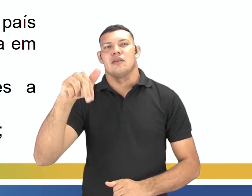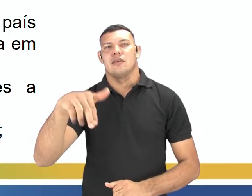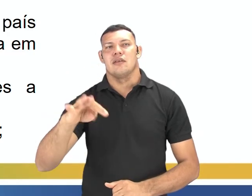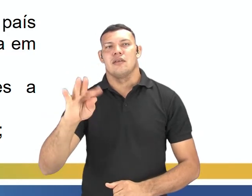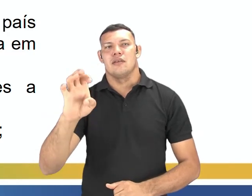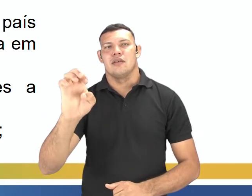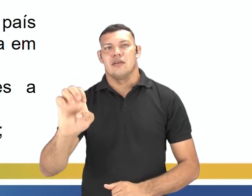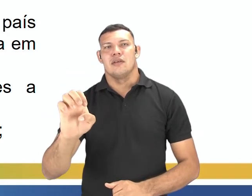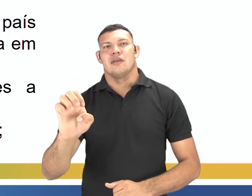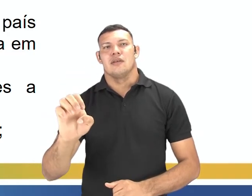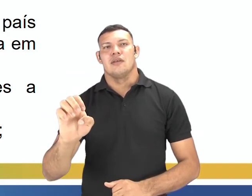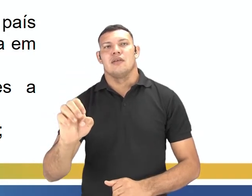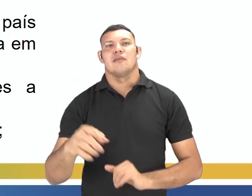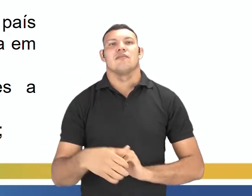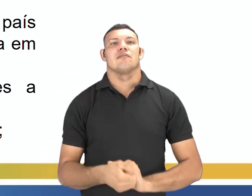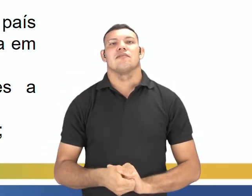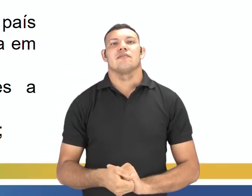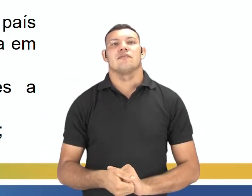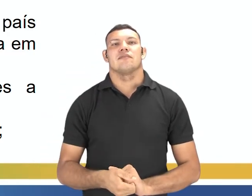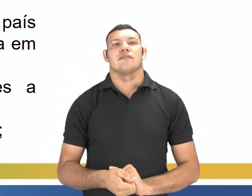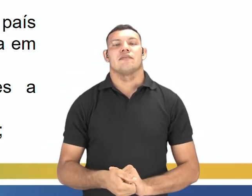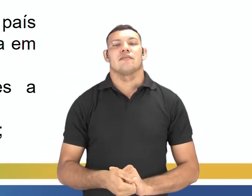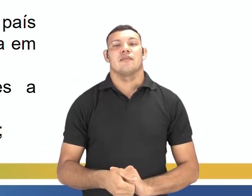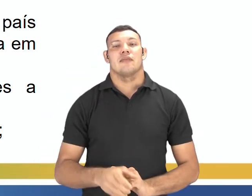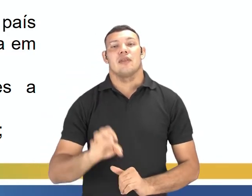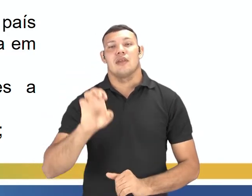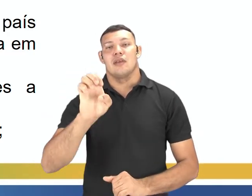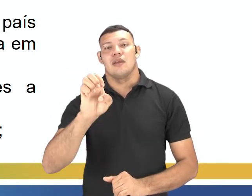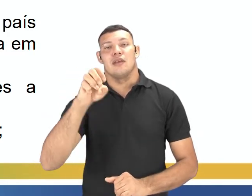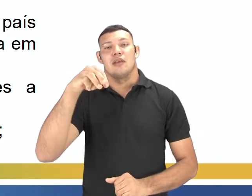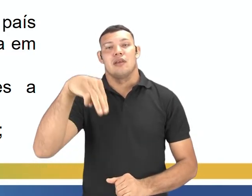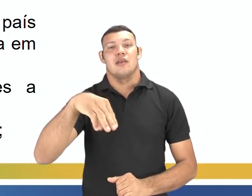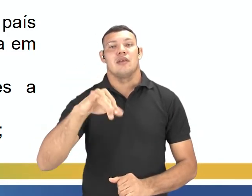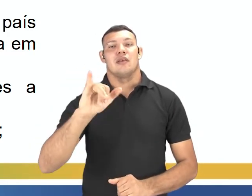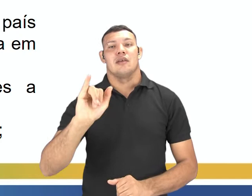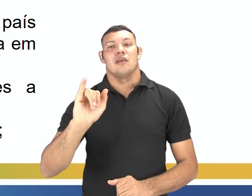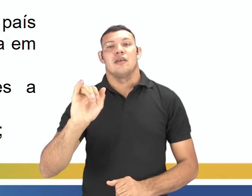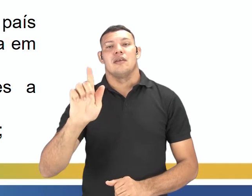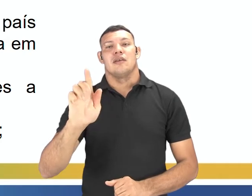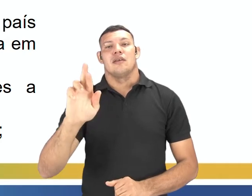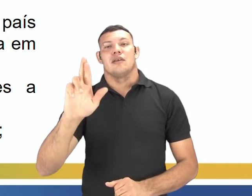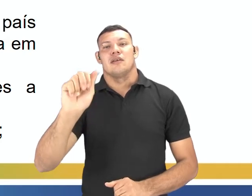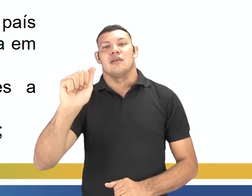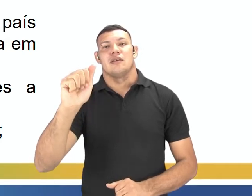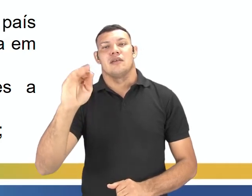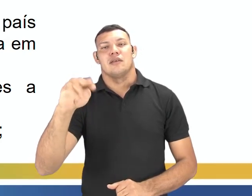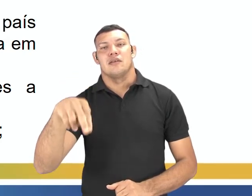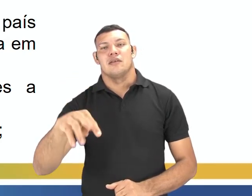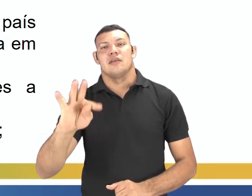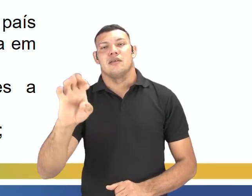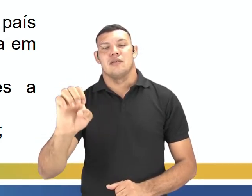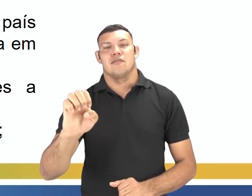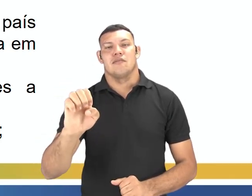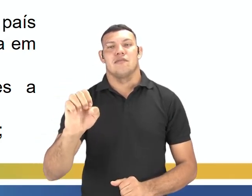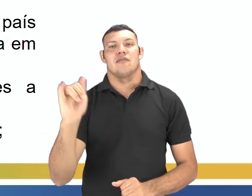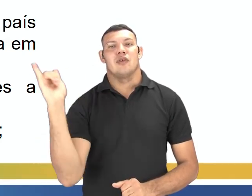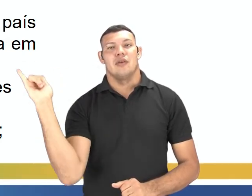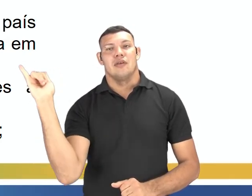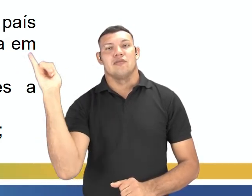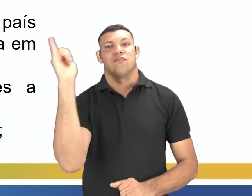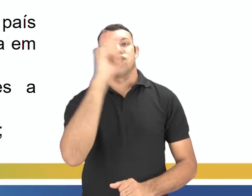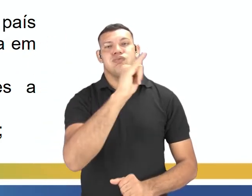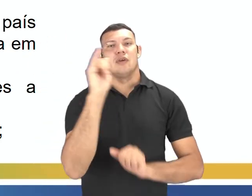de imigrante e emigrante? Emigrante é quando eu saio voluntariamente e vou para outro